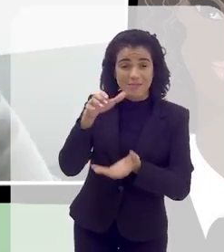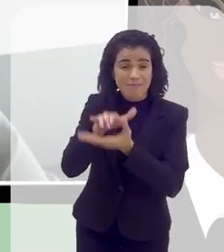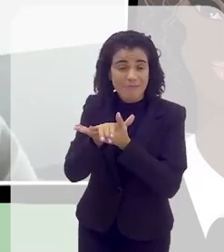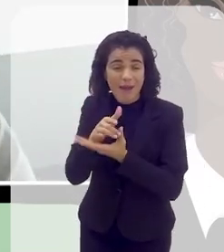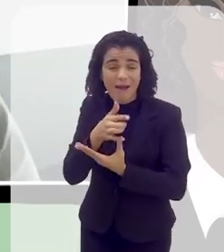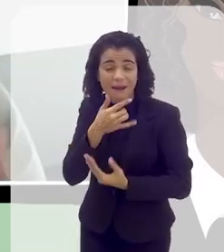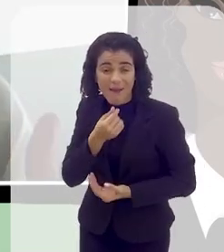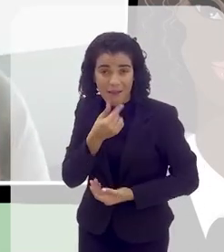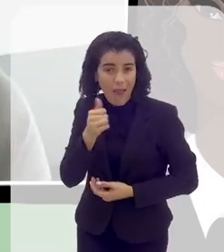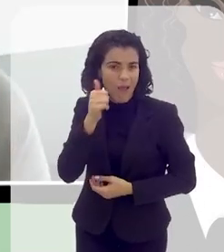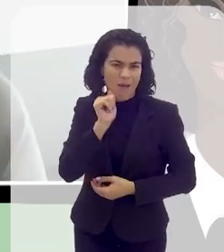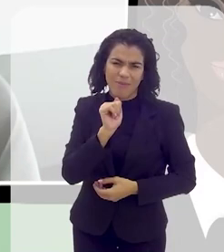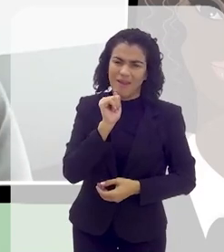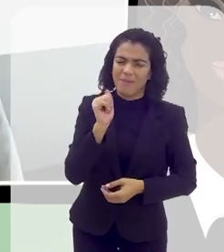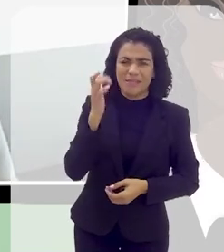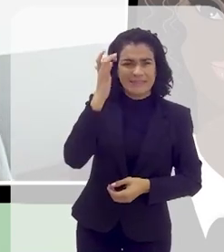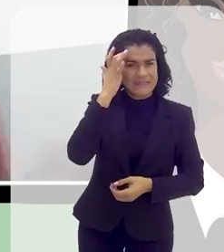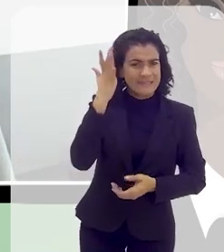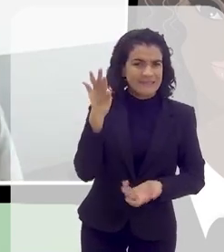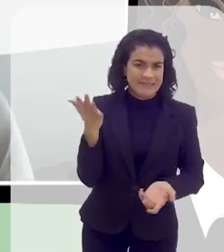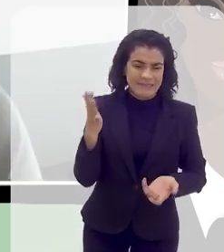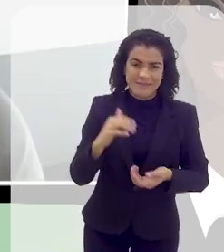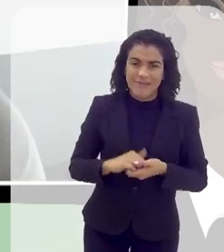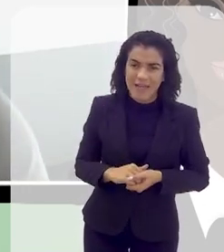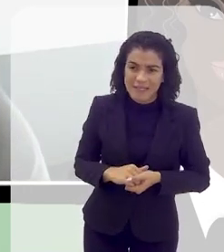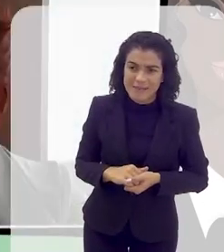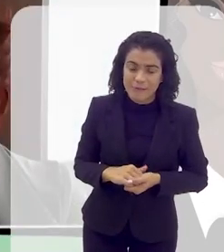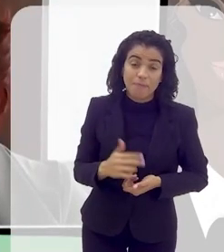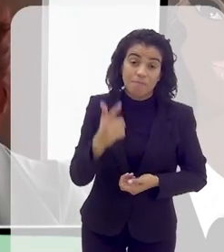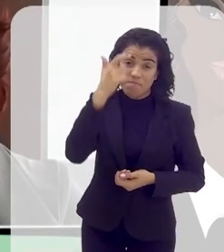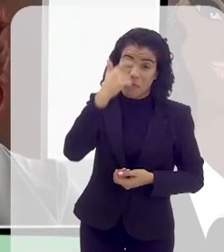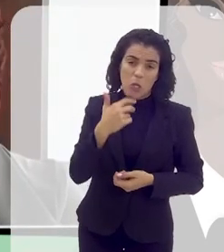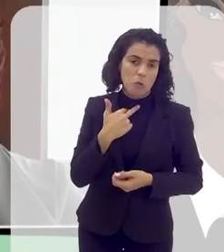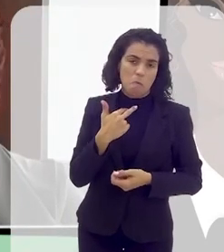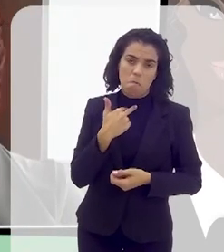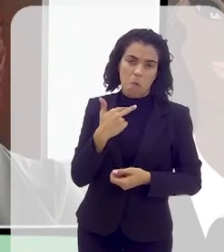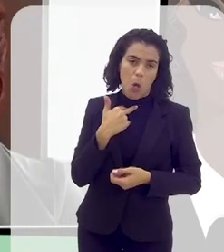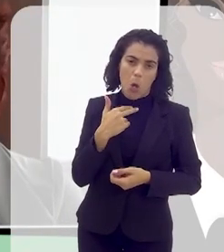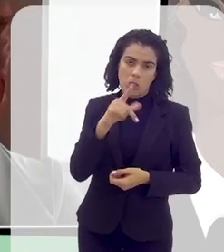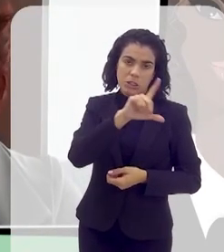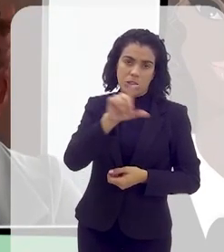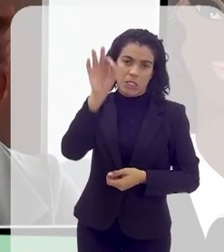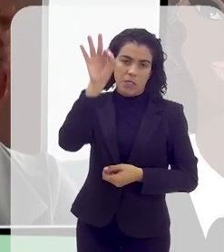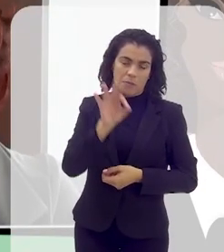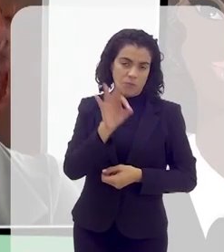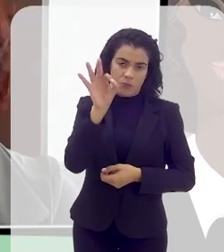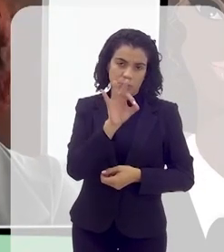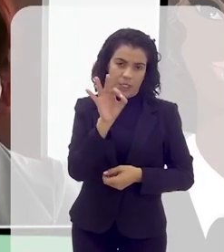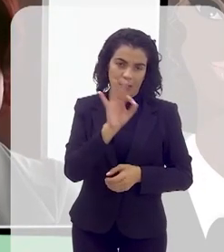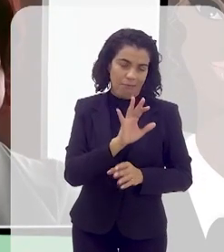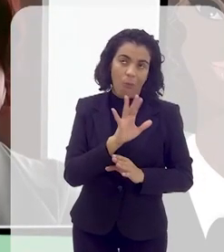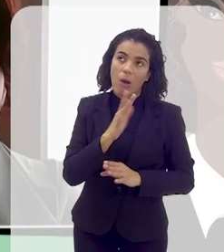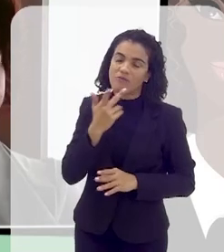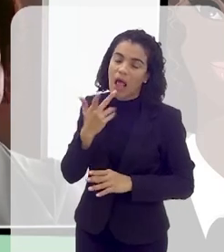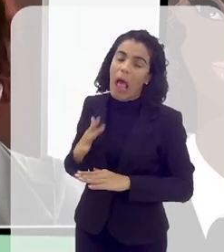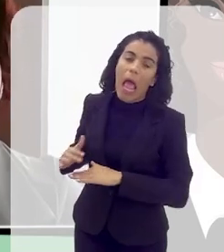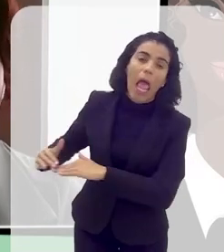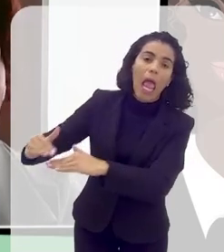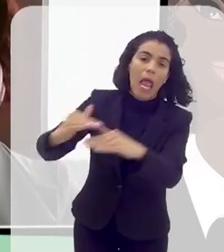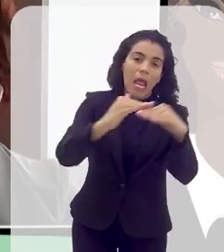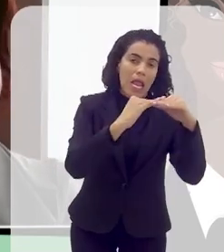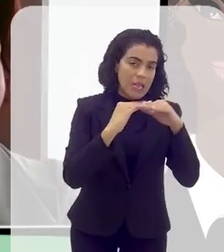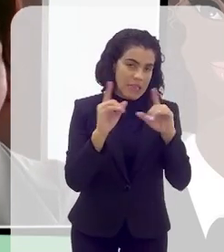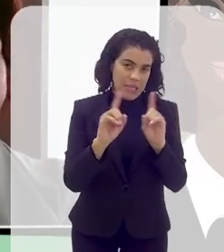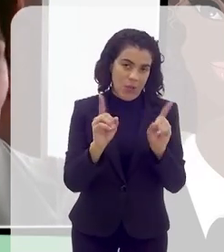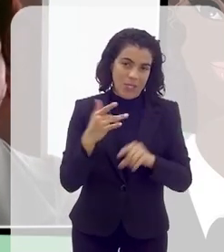do ex-marido. As mulheres, não posso, falar que é em 100% dos casos, claro, na